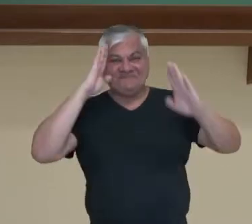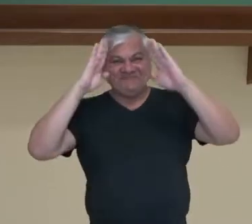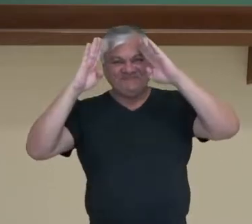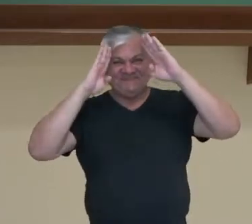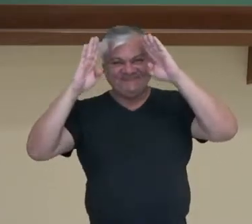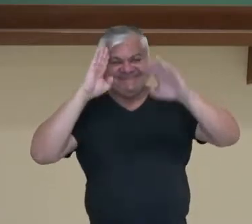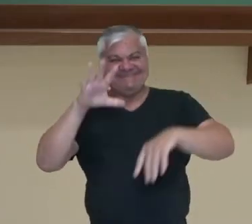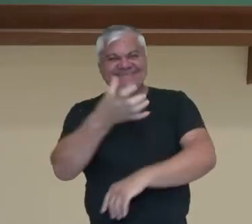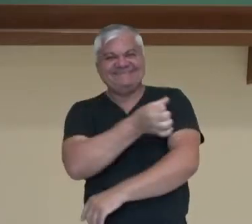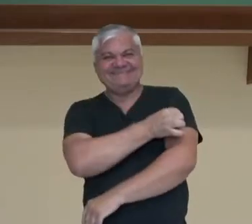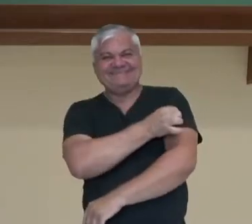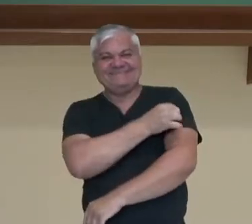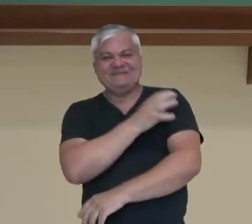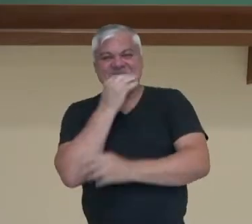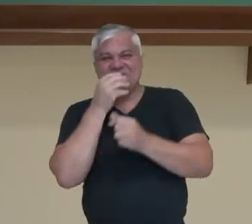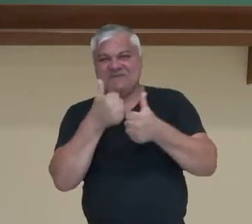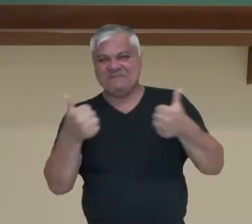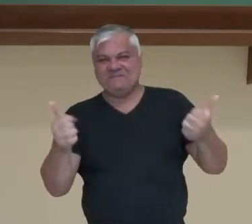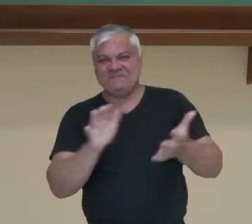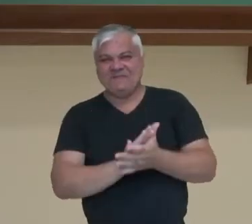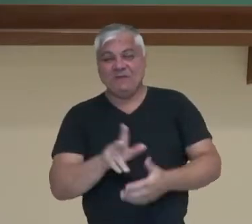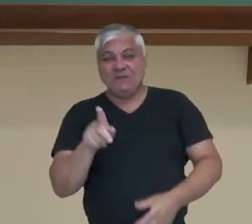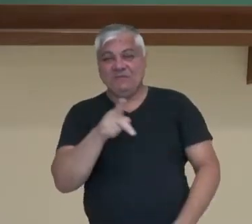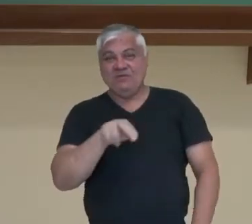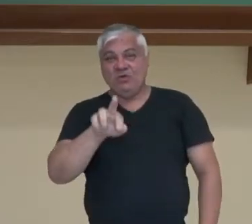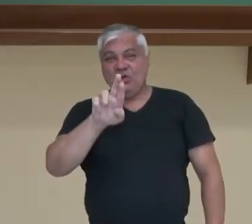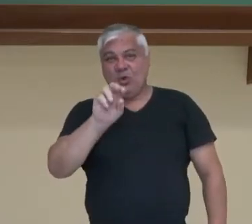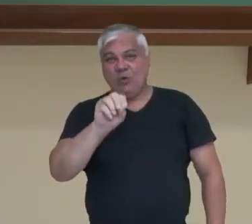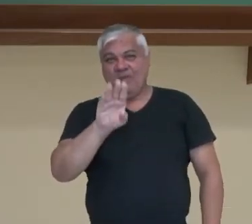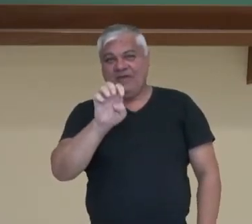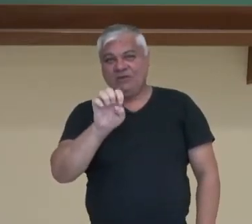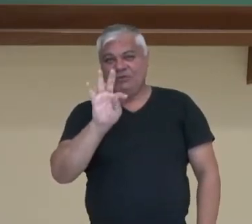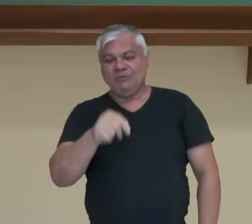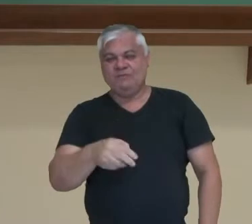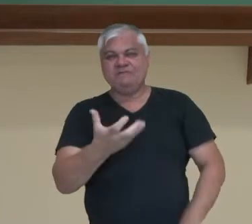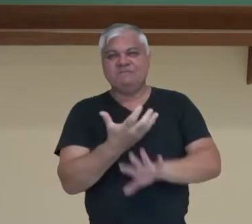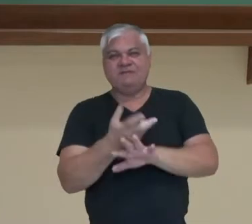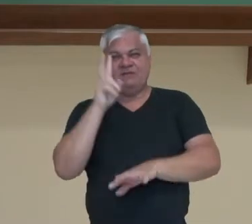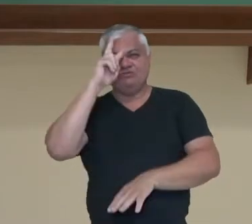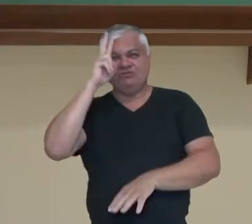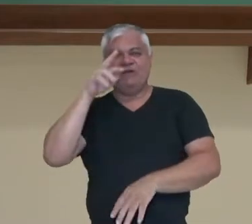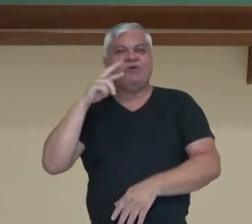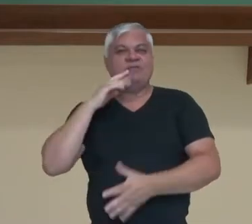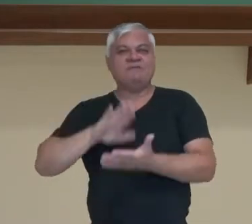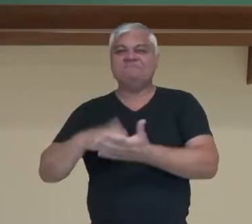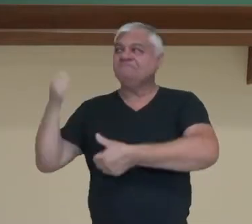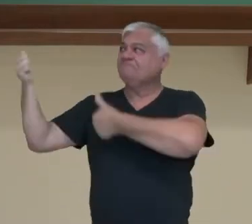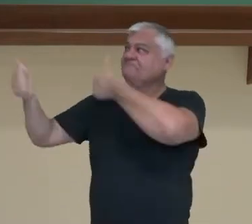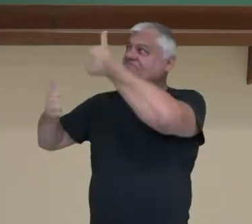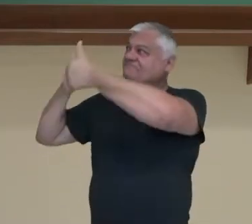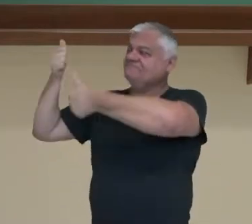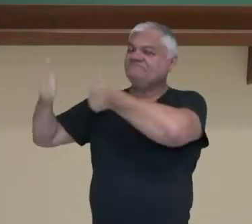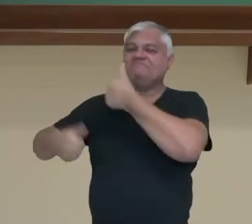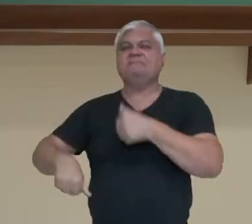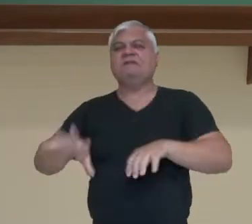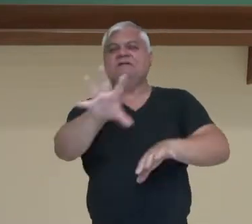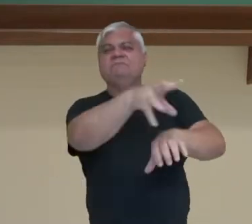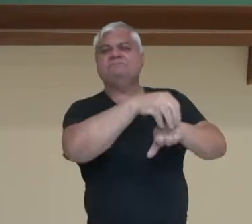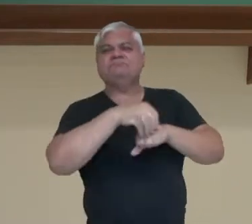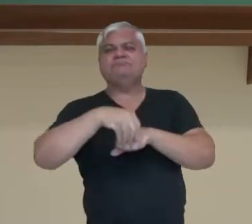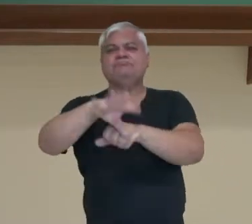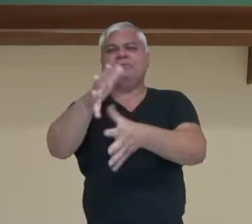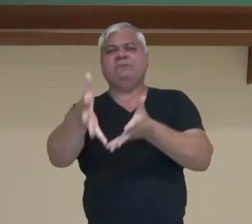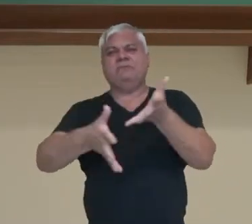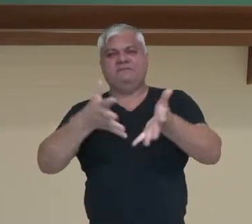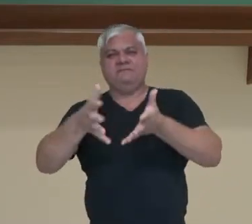Fala, galerinha do sexto ano, tudo bem? Sou o professor Roberto Falcione, professor de História, junto conosco, professor Ronaldo, fazendo a interpretação de Libras